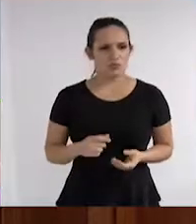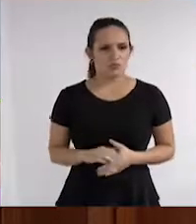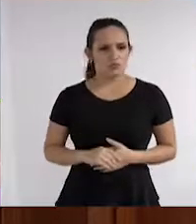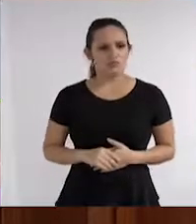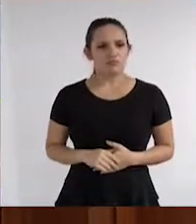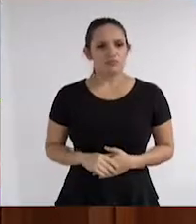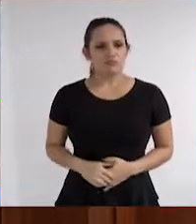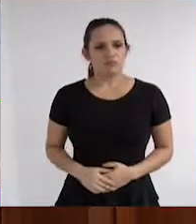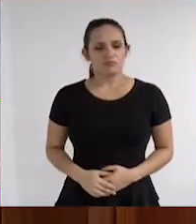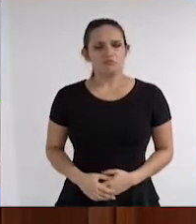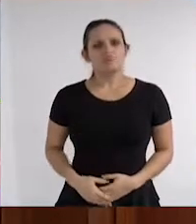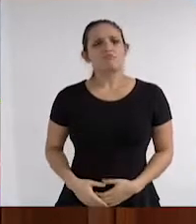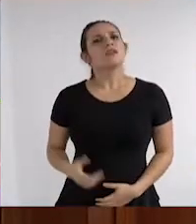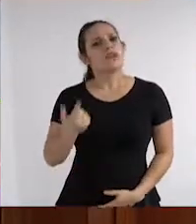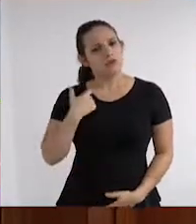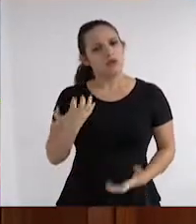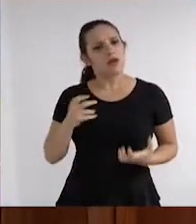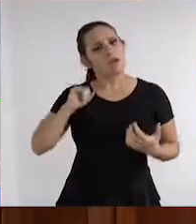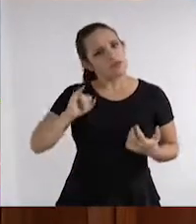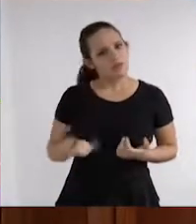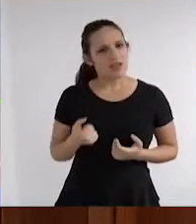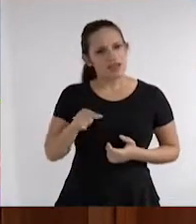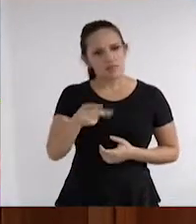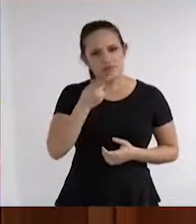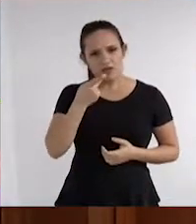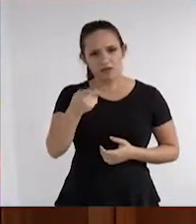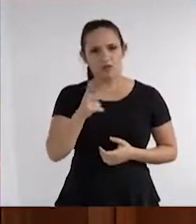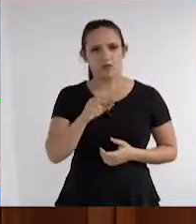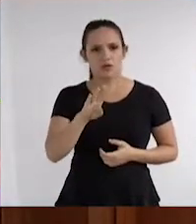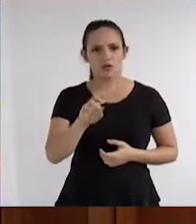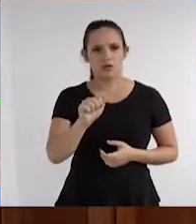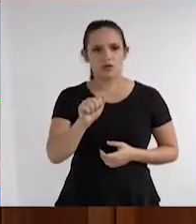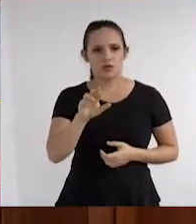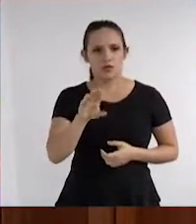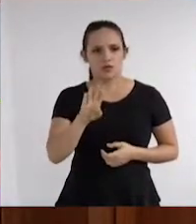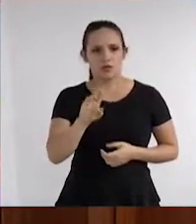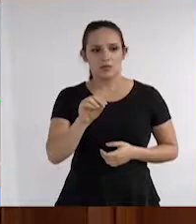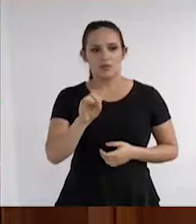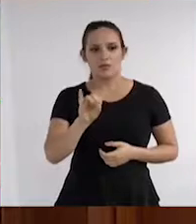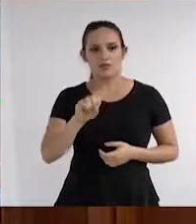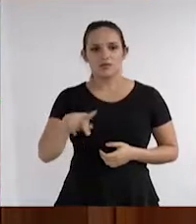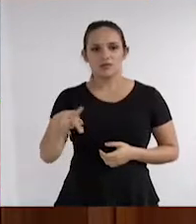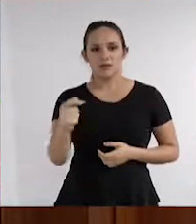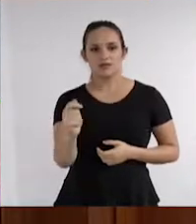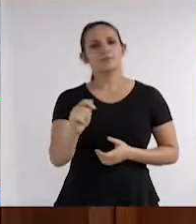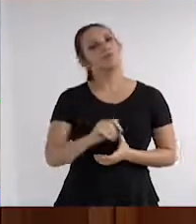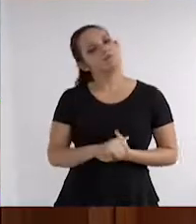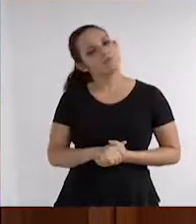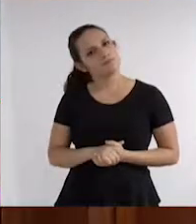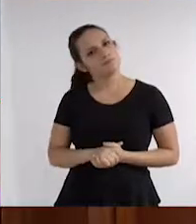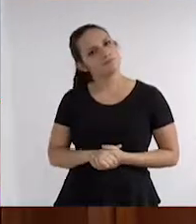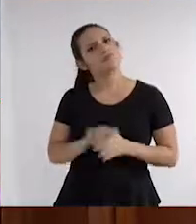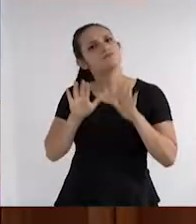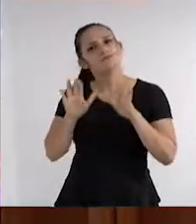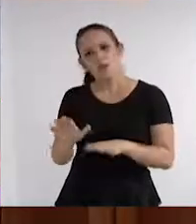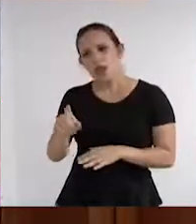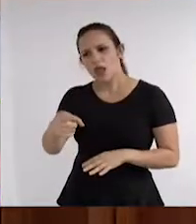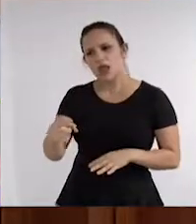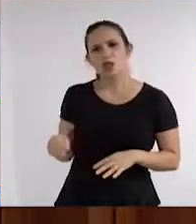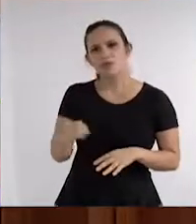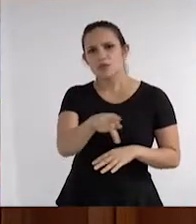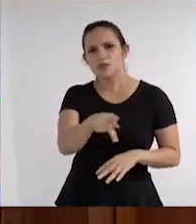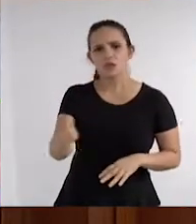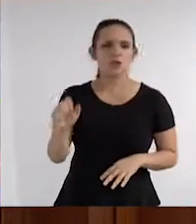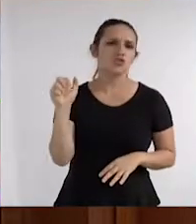o que o deputado Barbosinha falou, que o deputado Barbosinha falou, porque o ex-presidente Lula, ele mais do